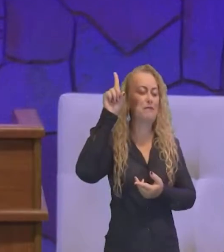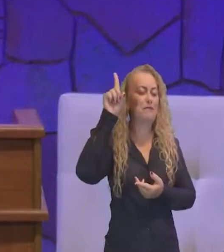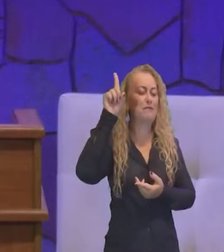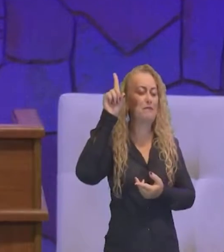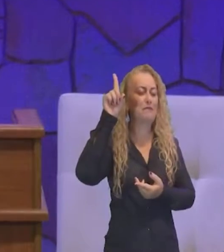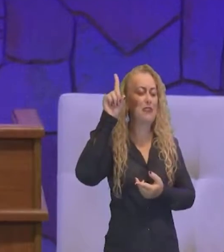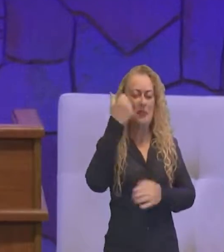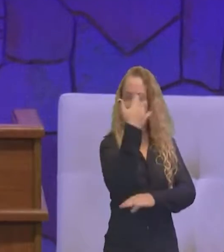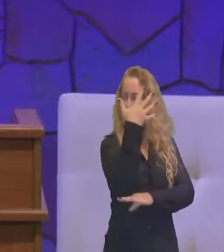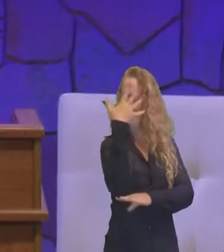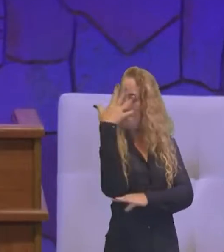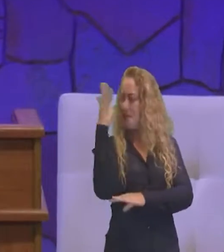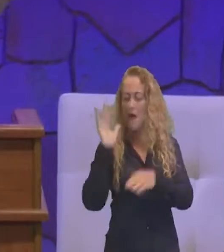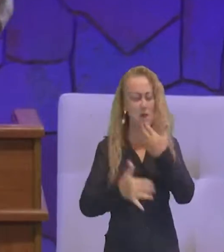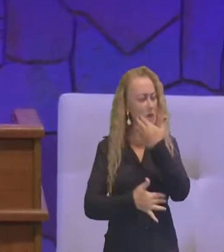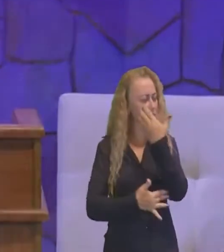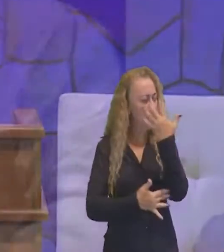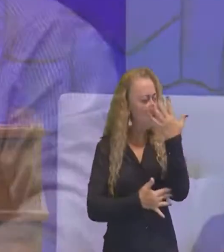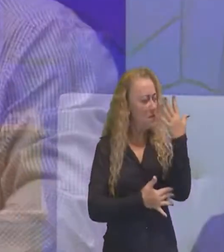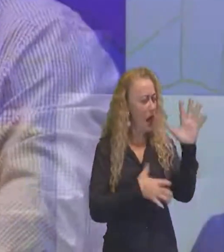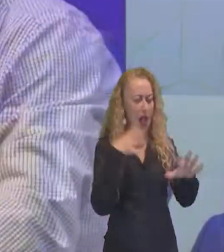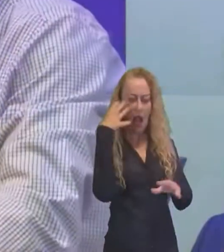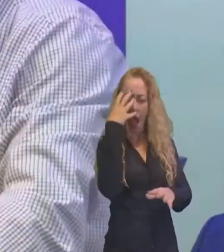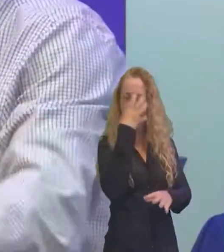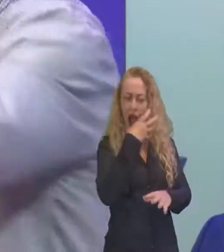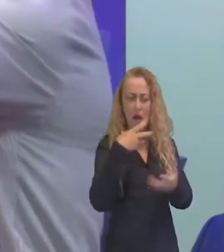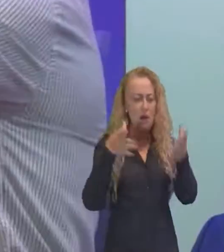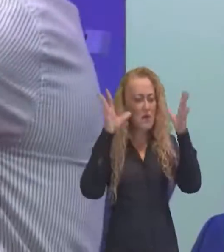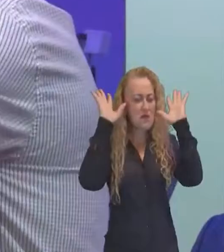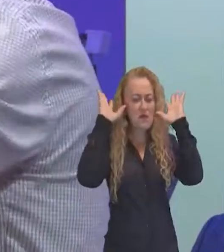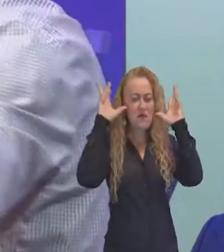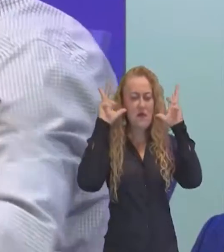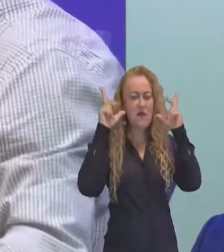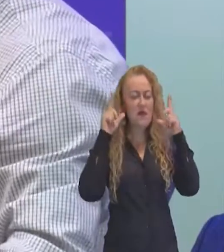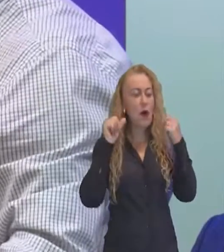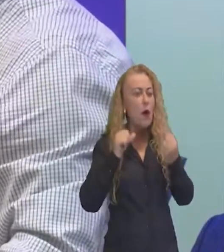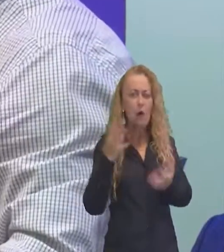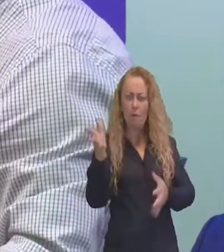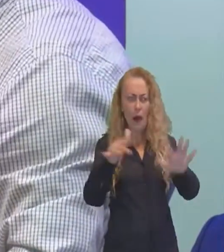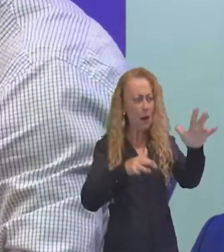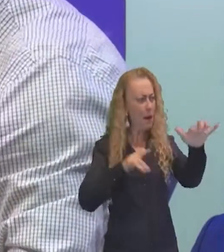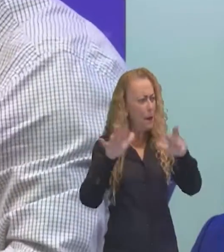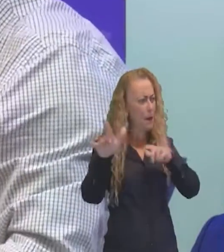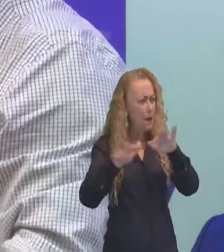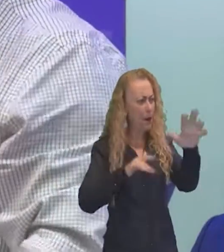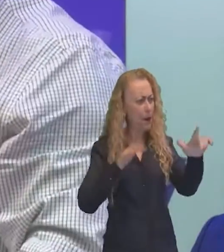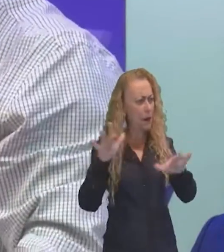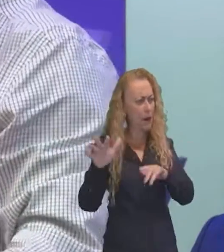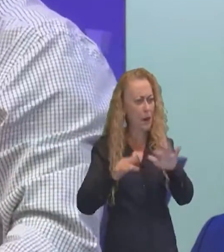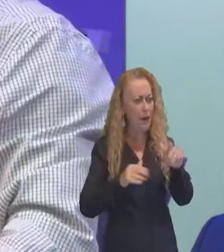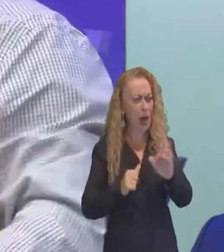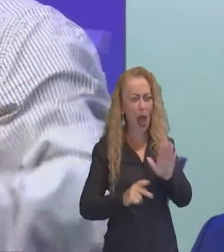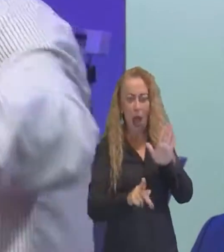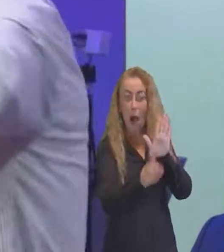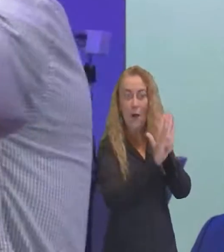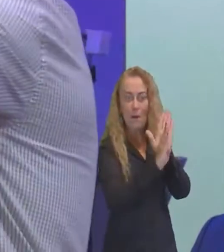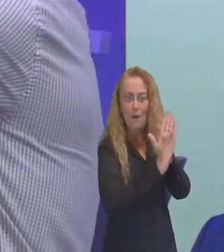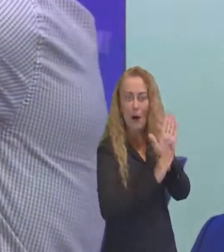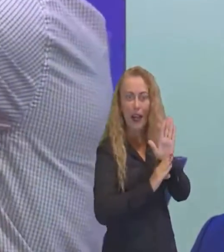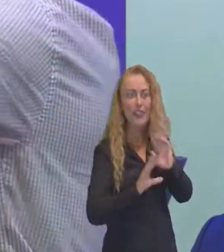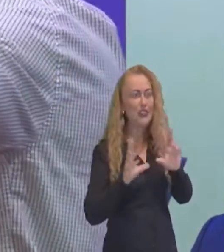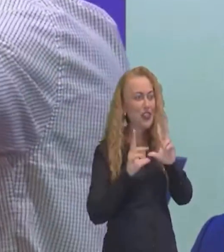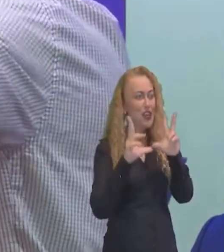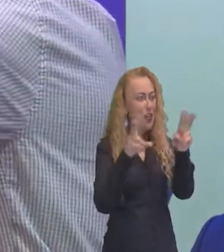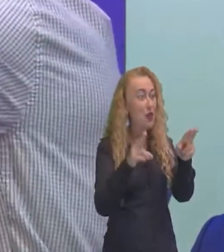na natureza. Todos os animais vieram. Houve uma convocação no boletim da época. E todos os